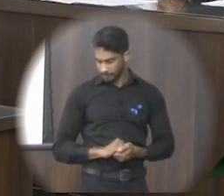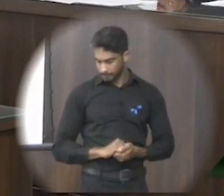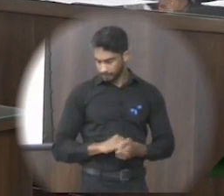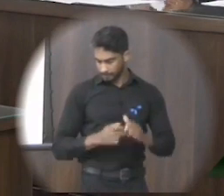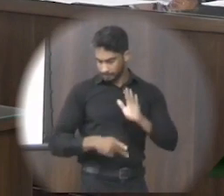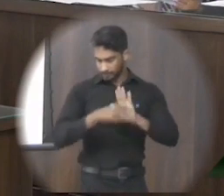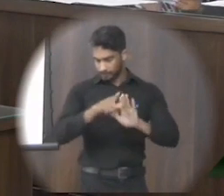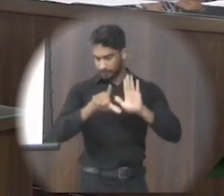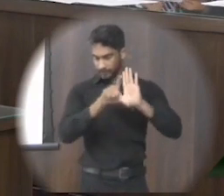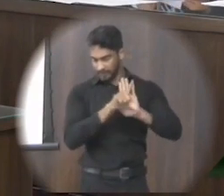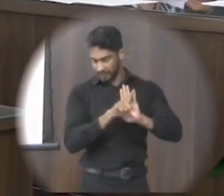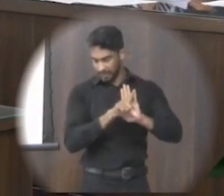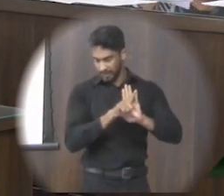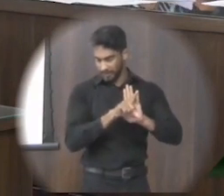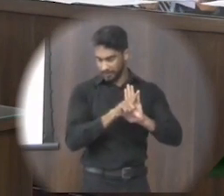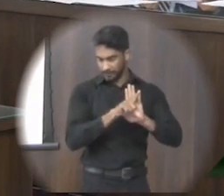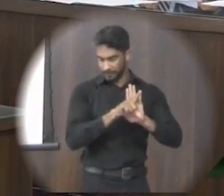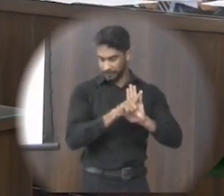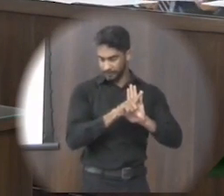Projeto de lei